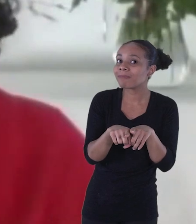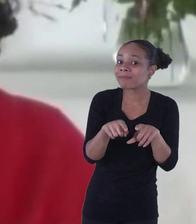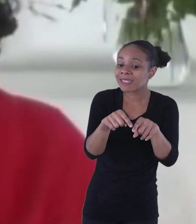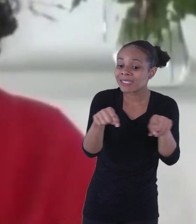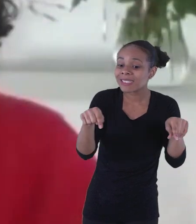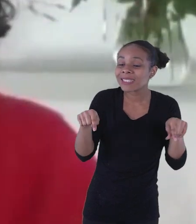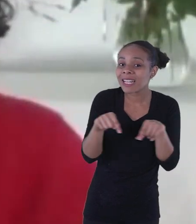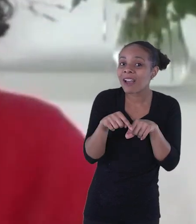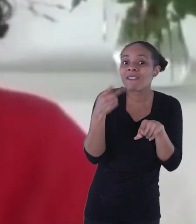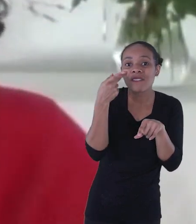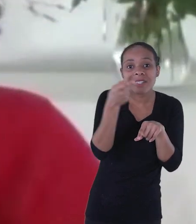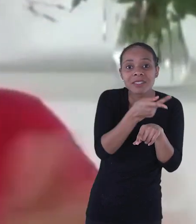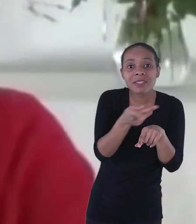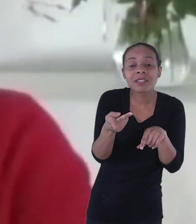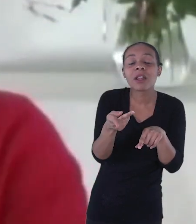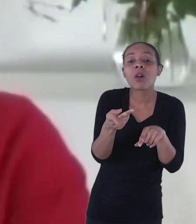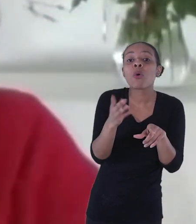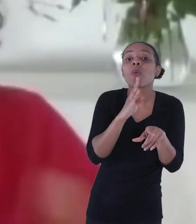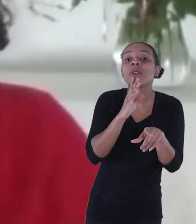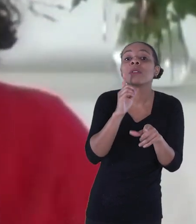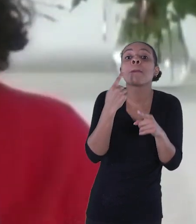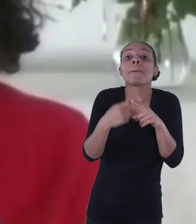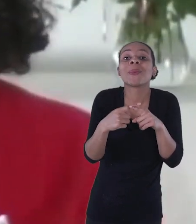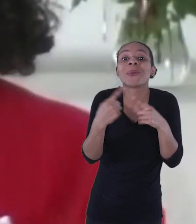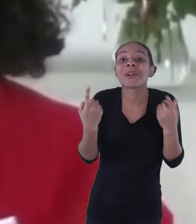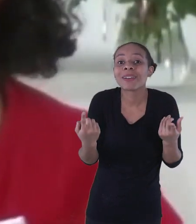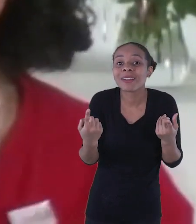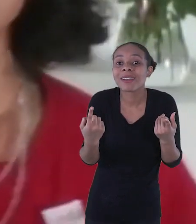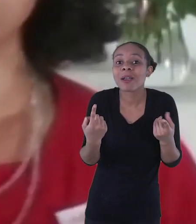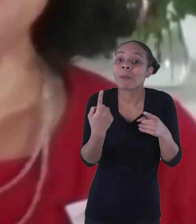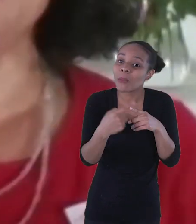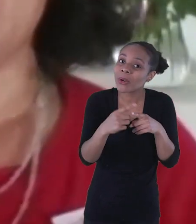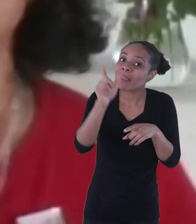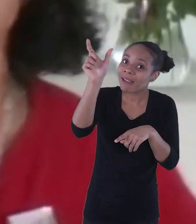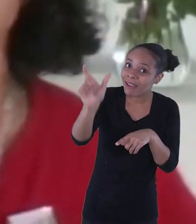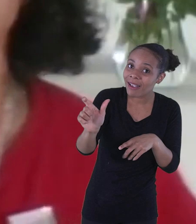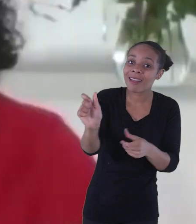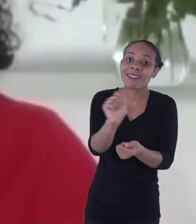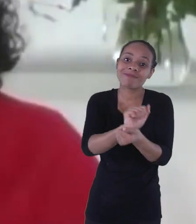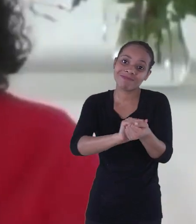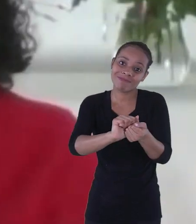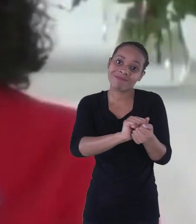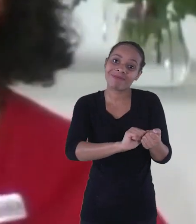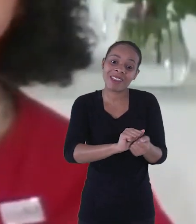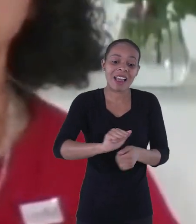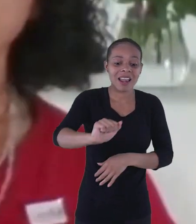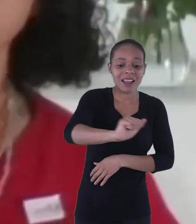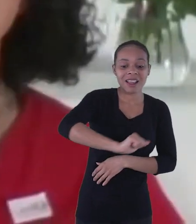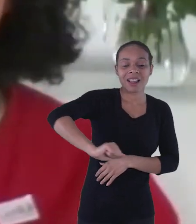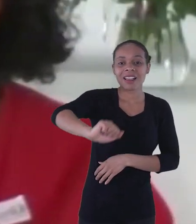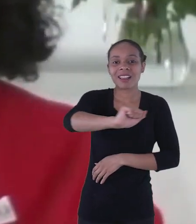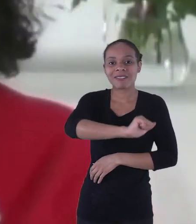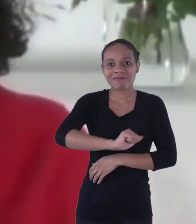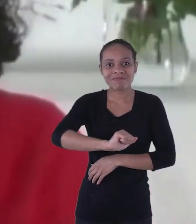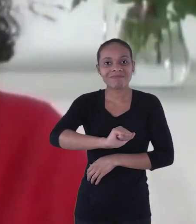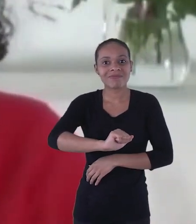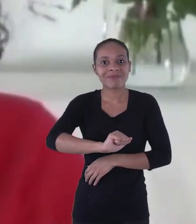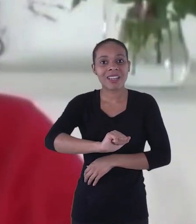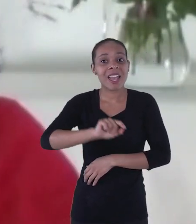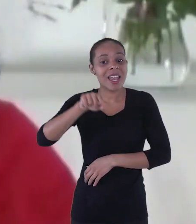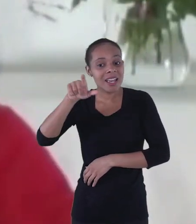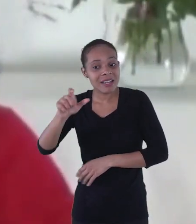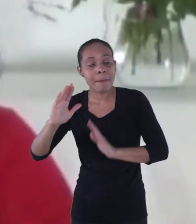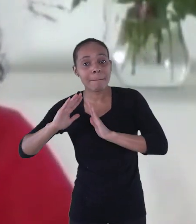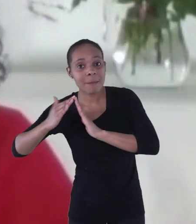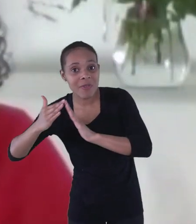limpava as salas de visita. Esse trânsito deu a ela a possibilidade de sair de uma favela